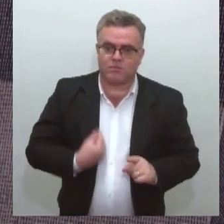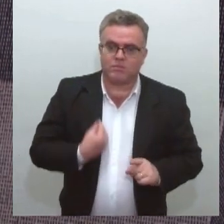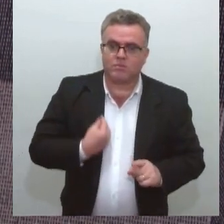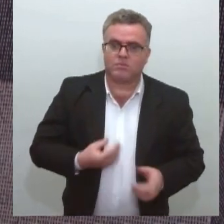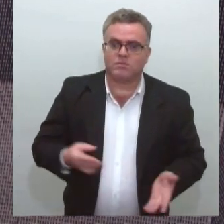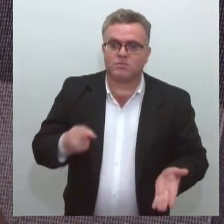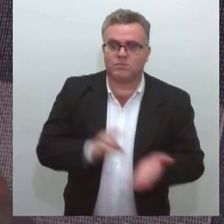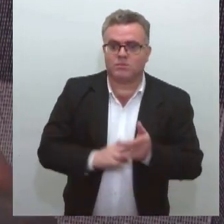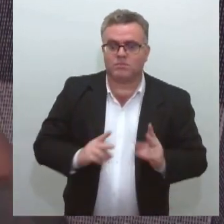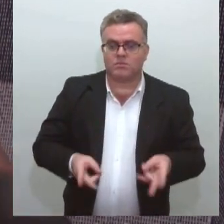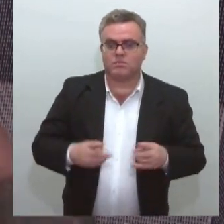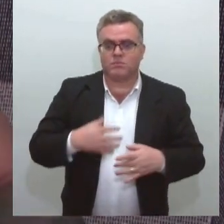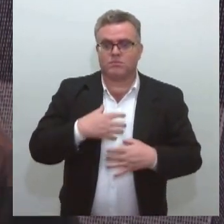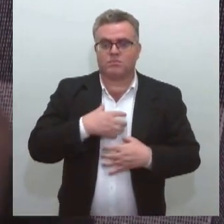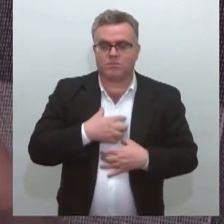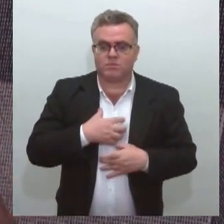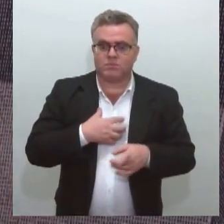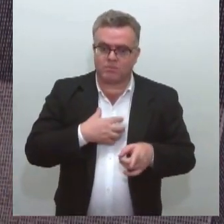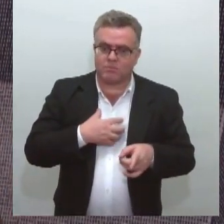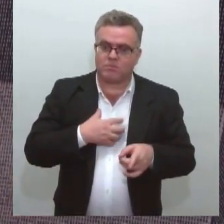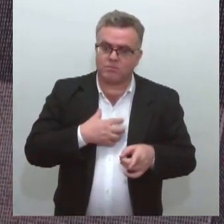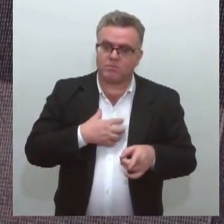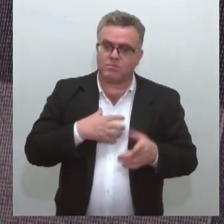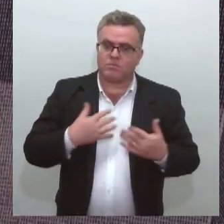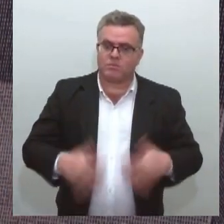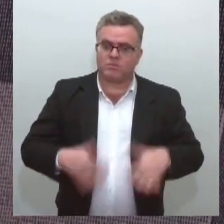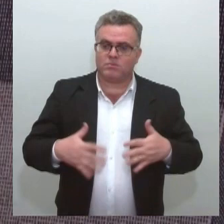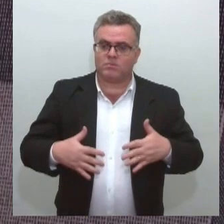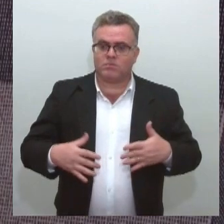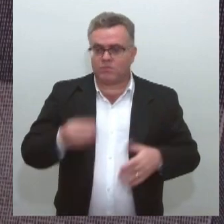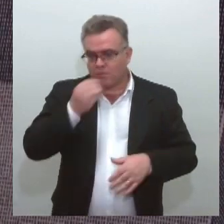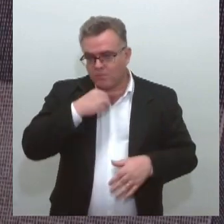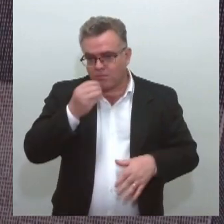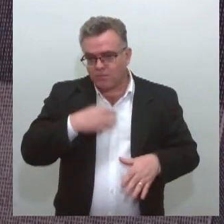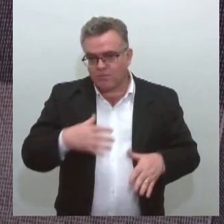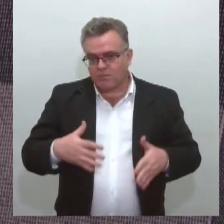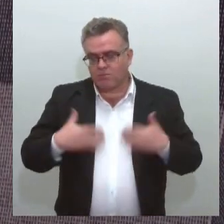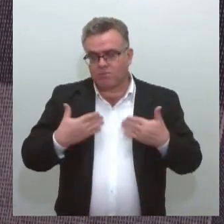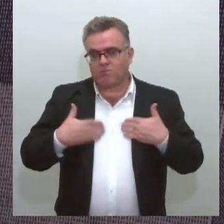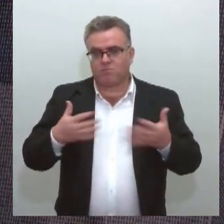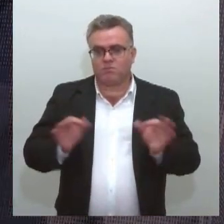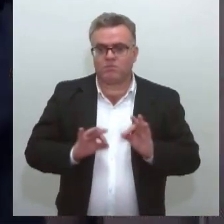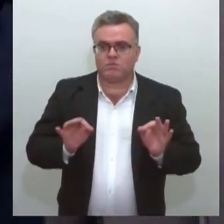sente sem ânimo, fraco mesmo para poder correr atrás daquilo que é de direito.